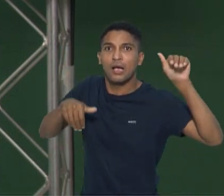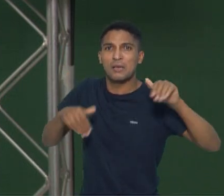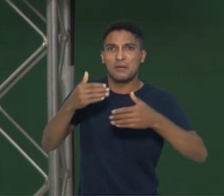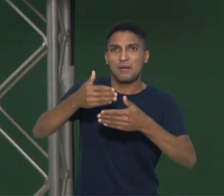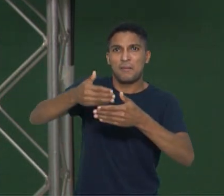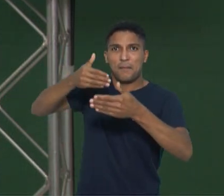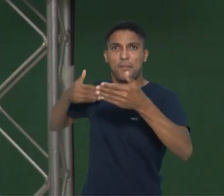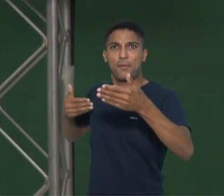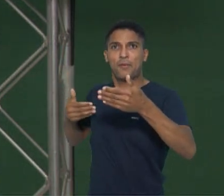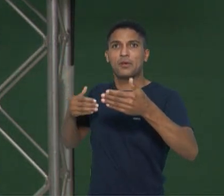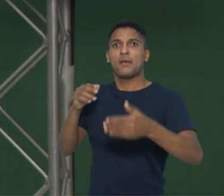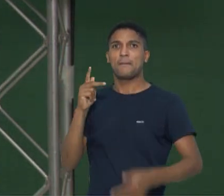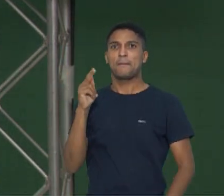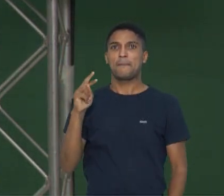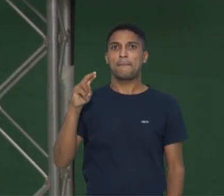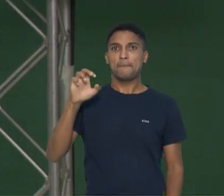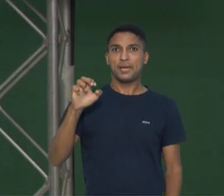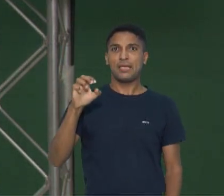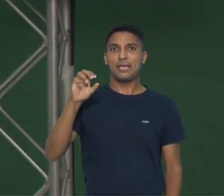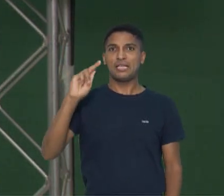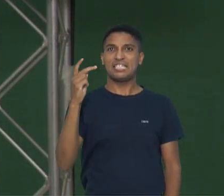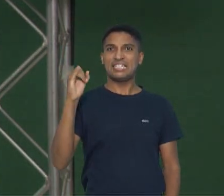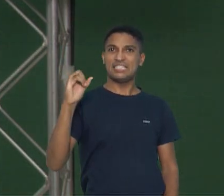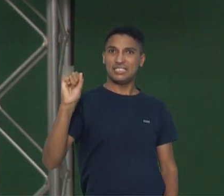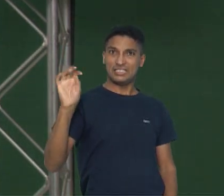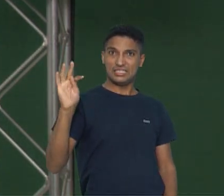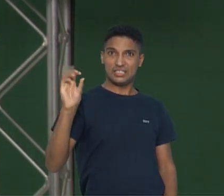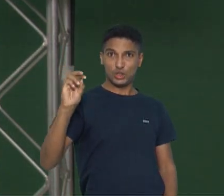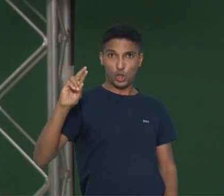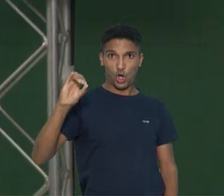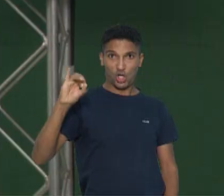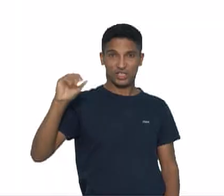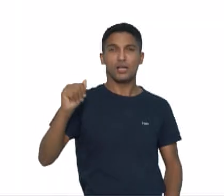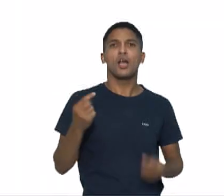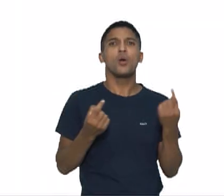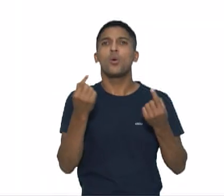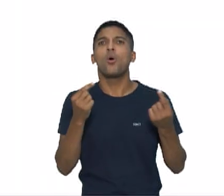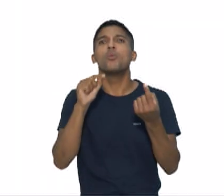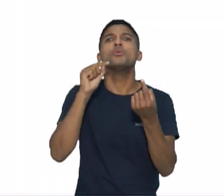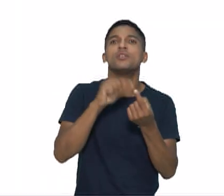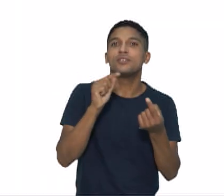esquecer. Então, olha só, respondem, daqui a pouquinho a gente confere a resposta.